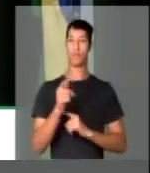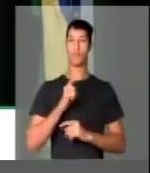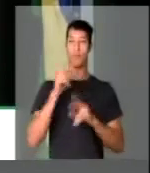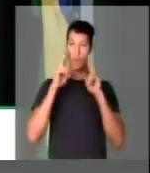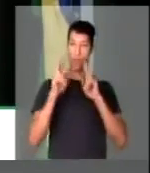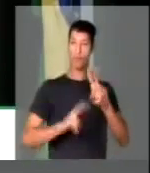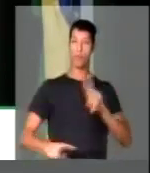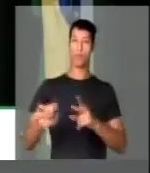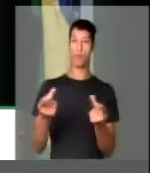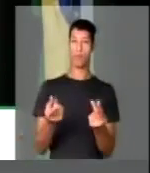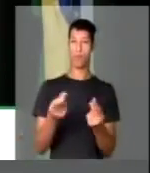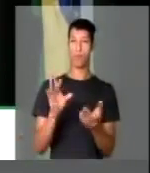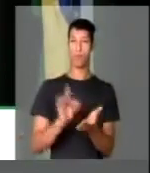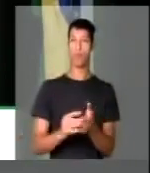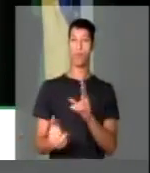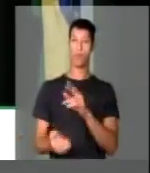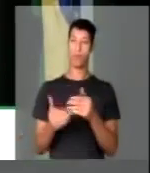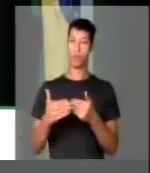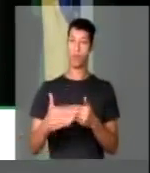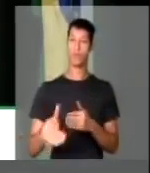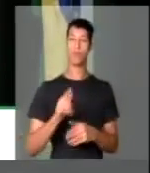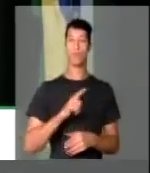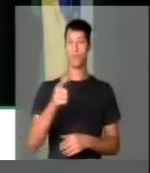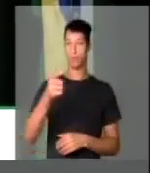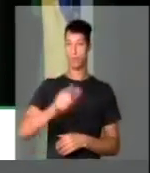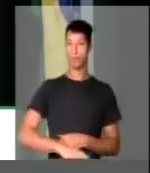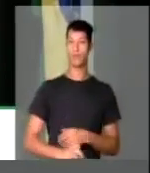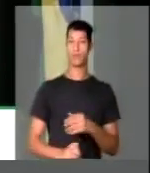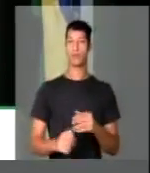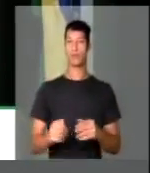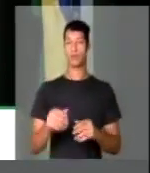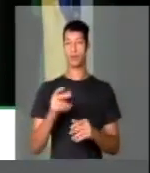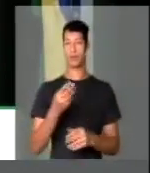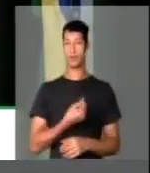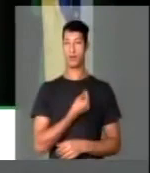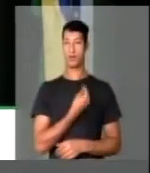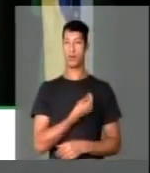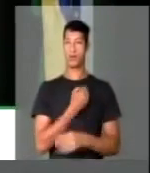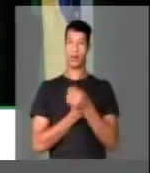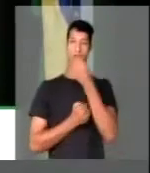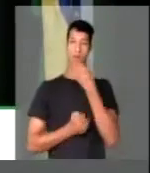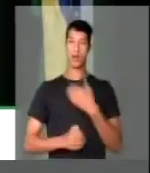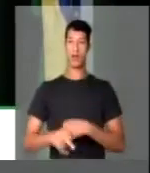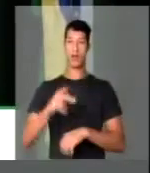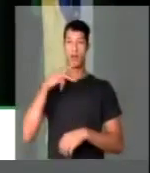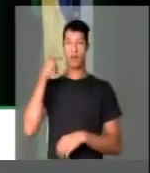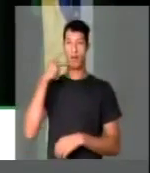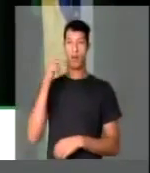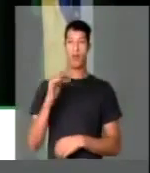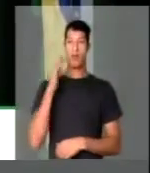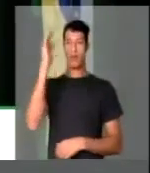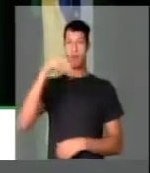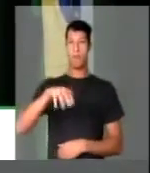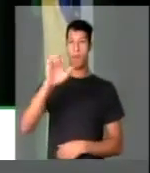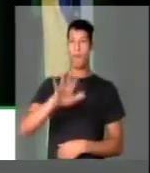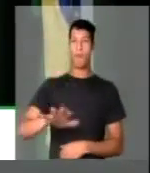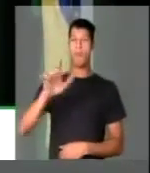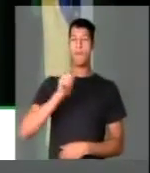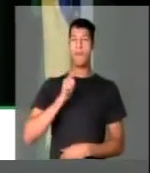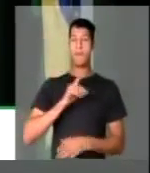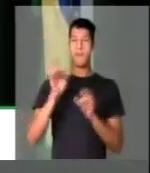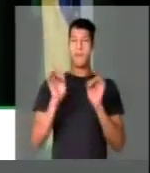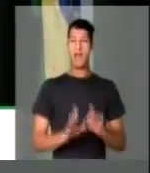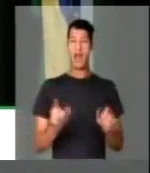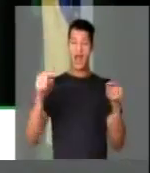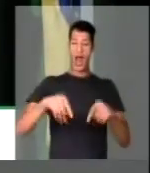visam lucro, é justo, passarão novamente a investir para o bem do Piauí, para o futuro do Nordeste. Eu